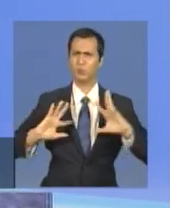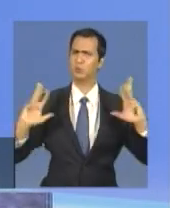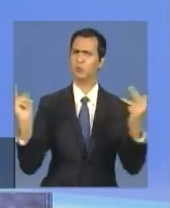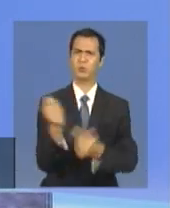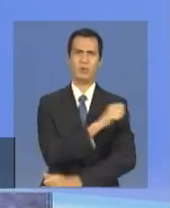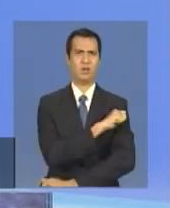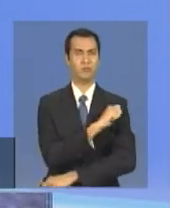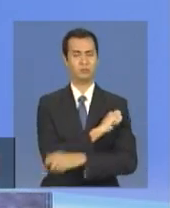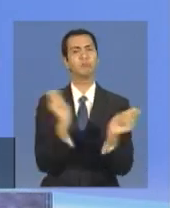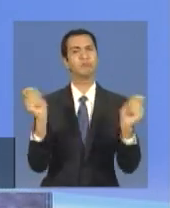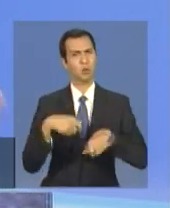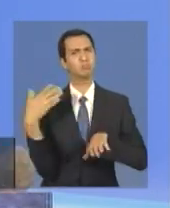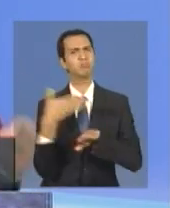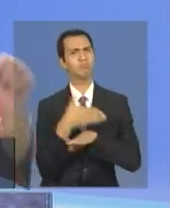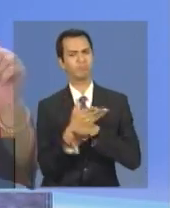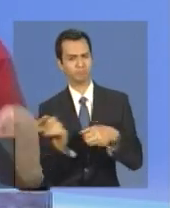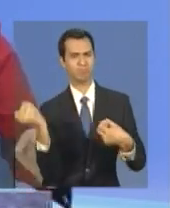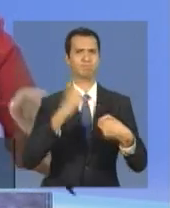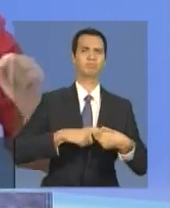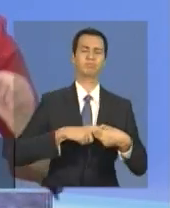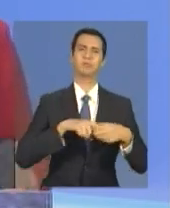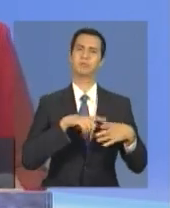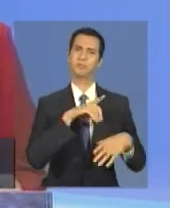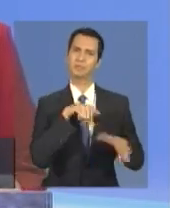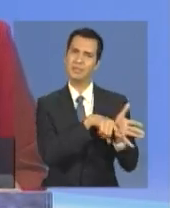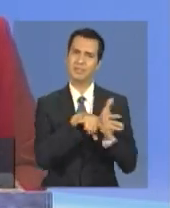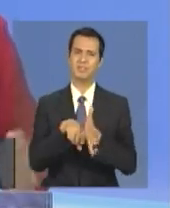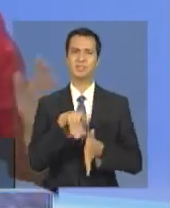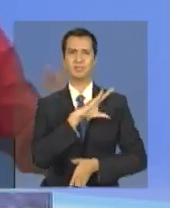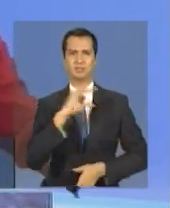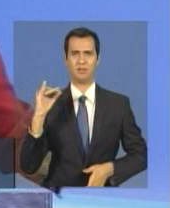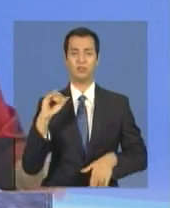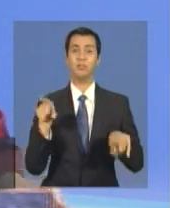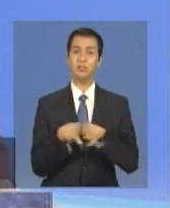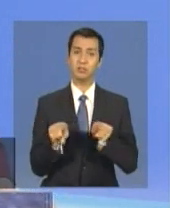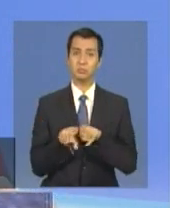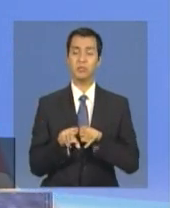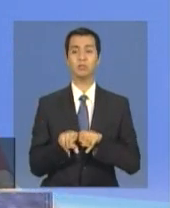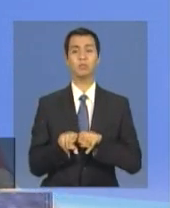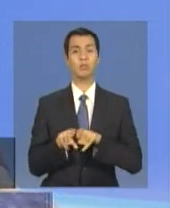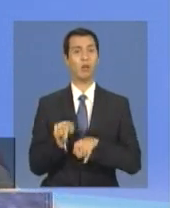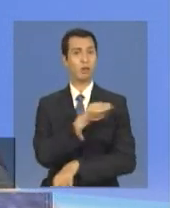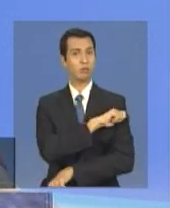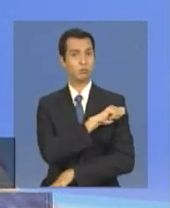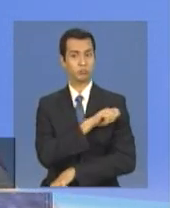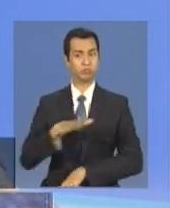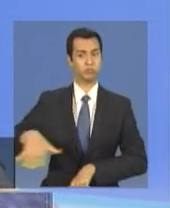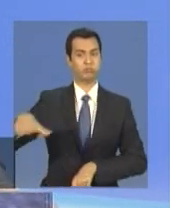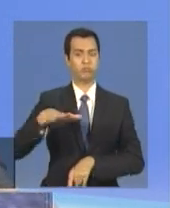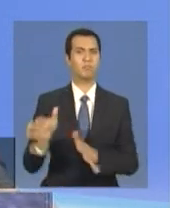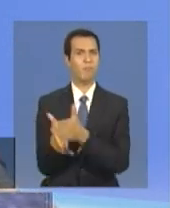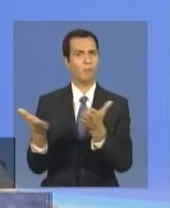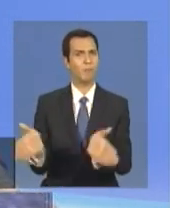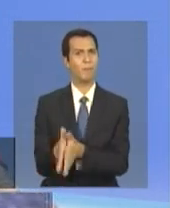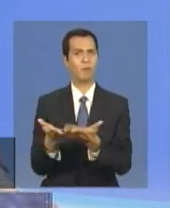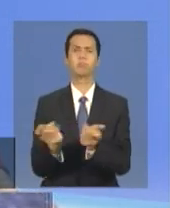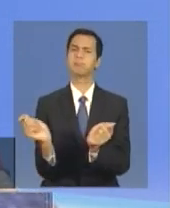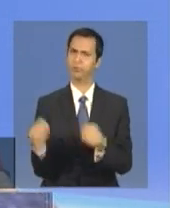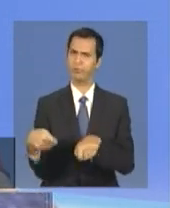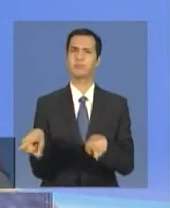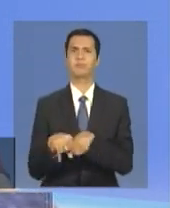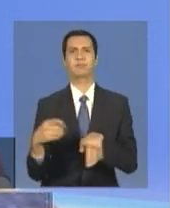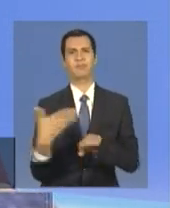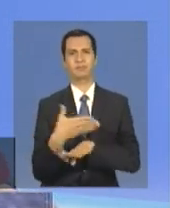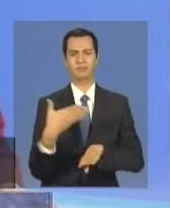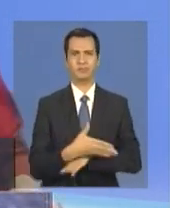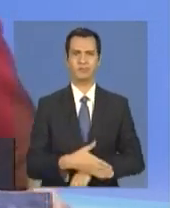os estudantes, a começar para aqueles que vêm de famílias de mais baixa renda. Isso, para